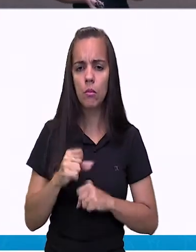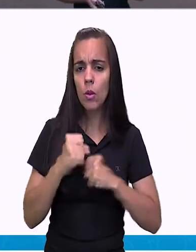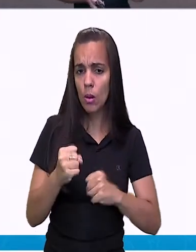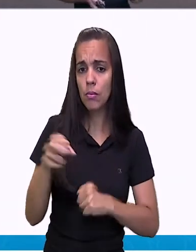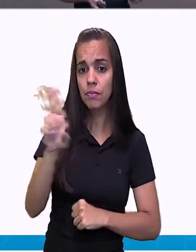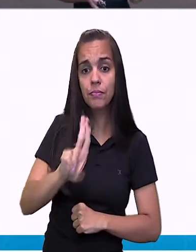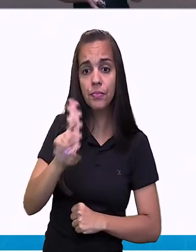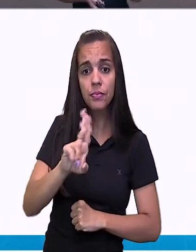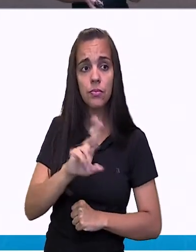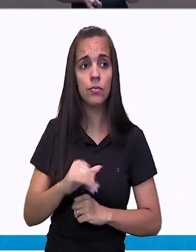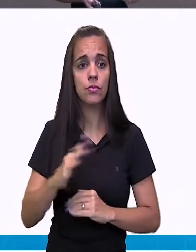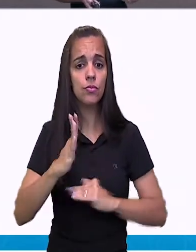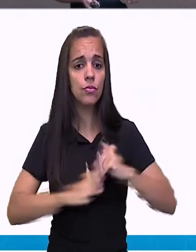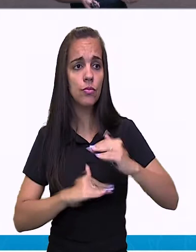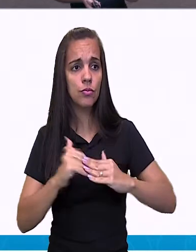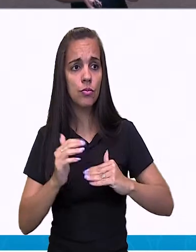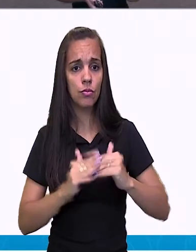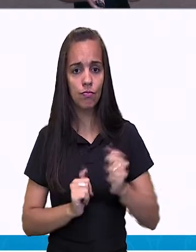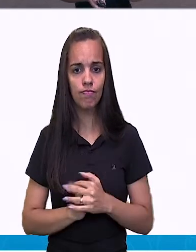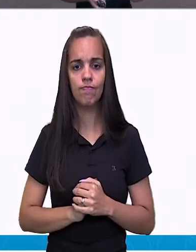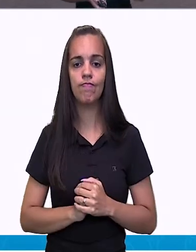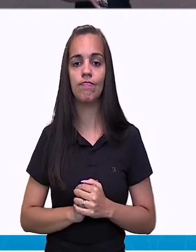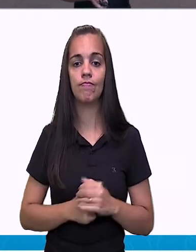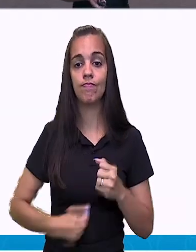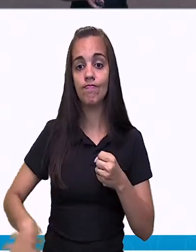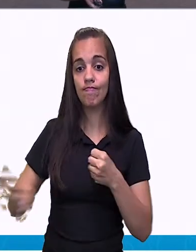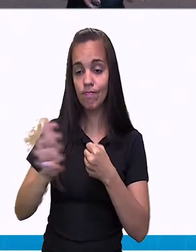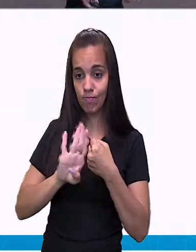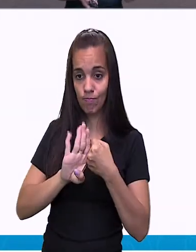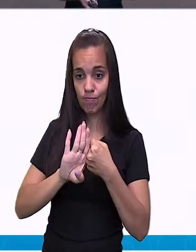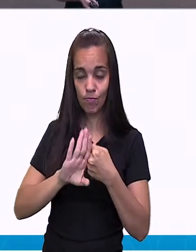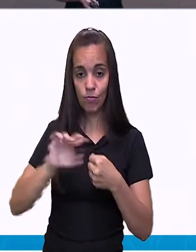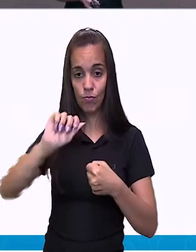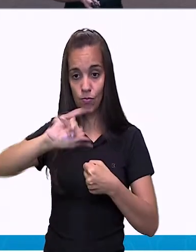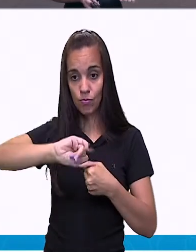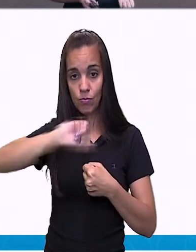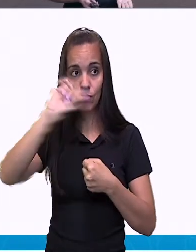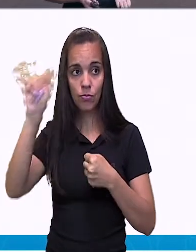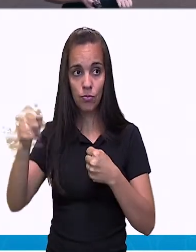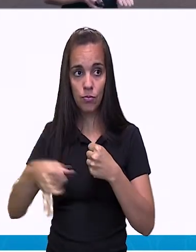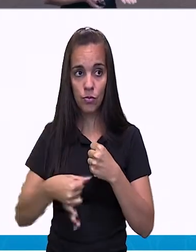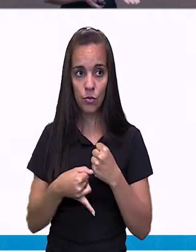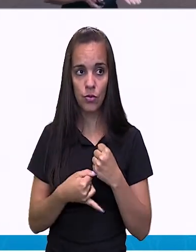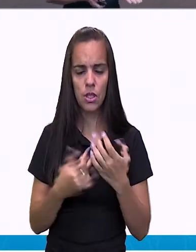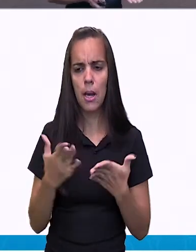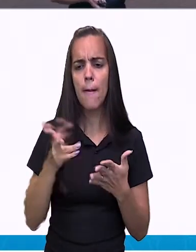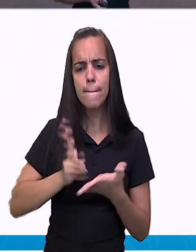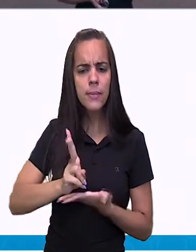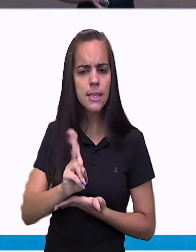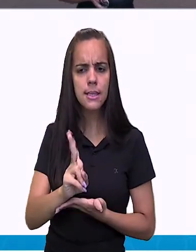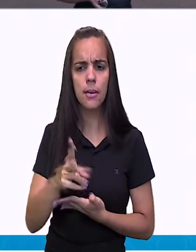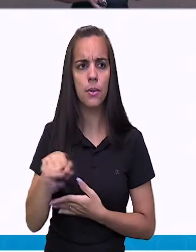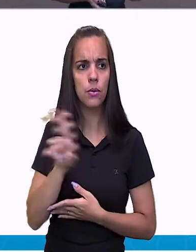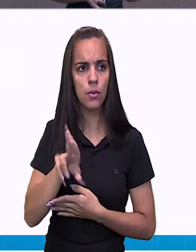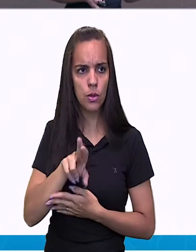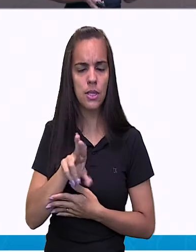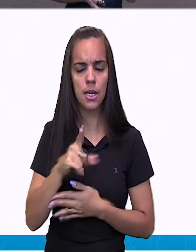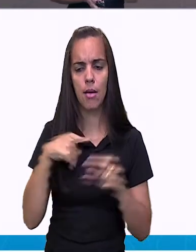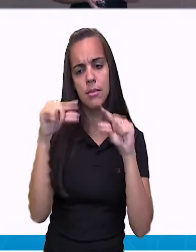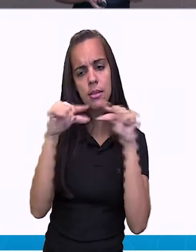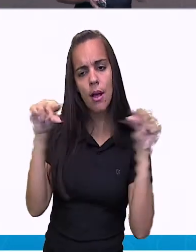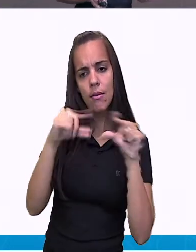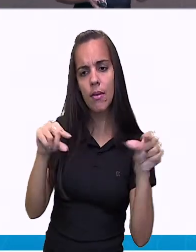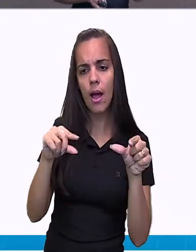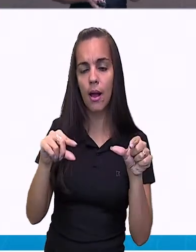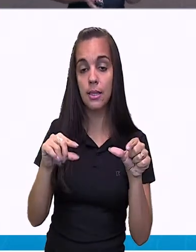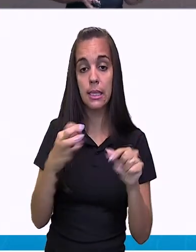Pode ser usado com função de substantivo, que é um nome, muitas vezes. Quando ele estiver na frase, ele vai